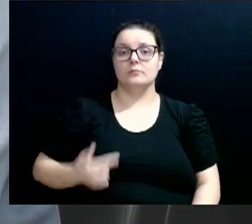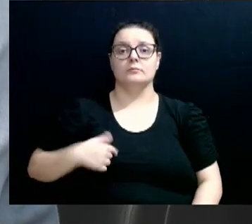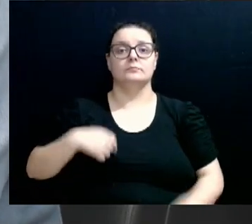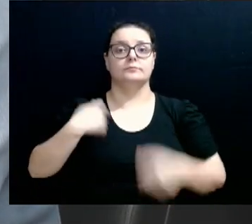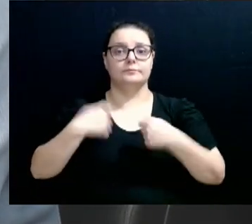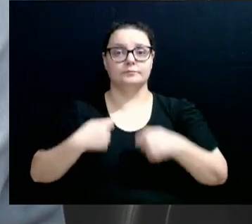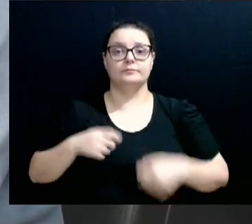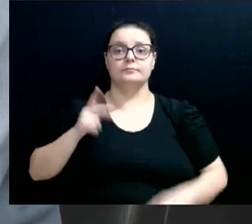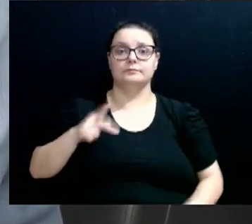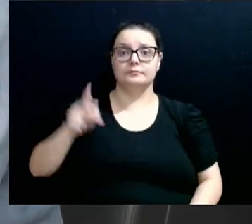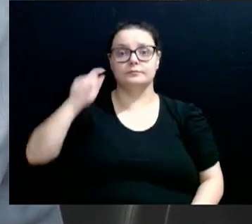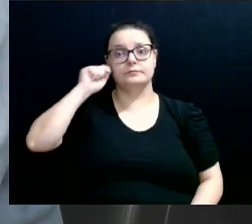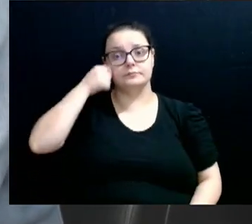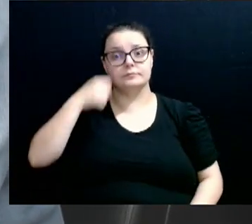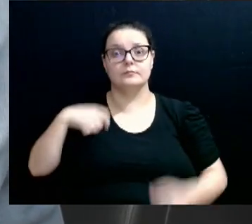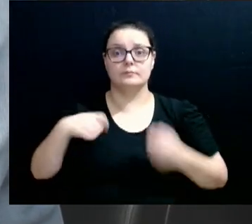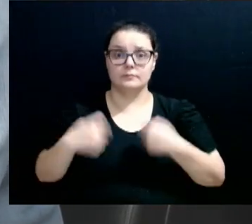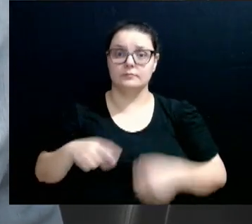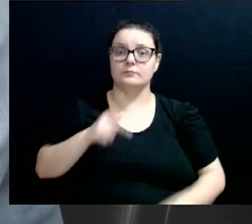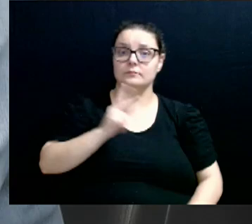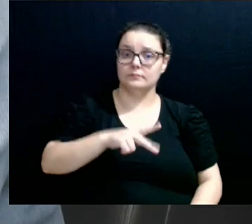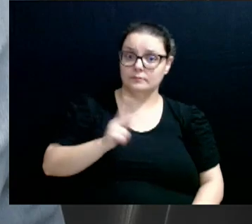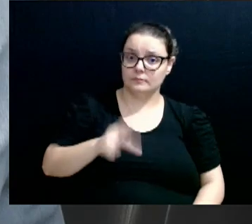negros, eu preciso ter professores